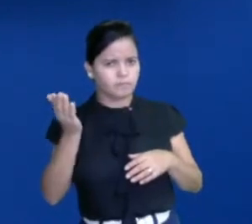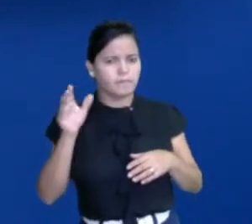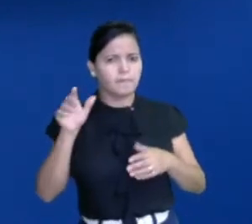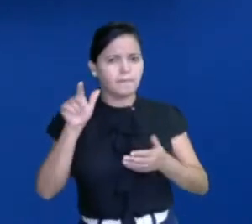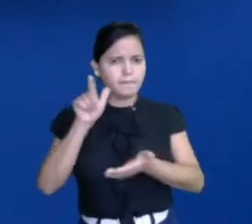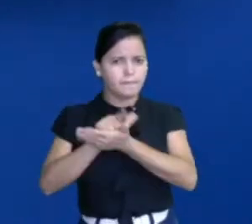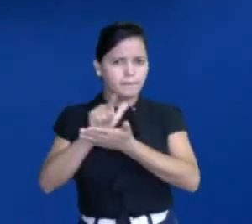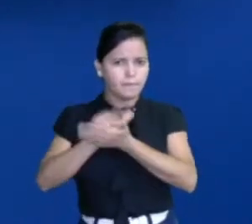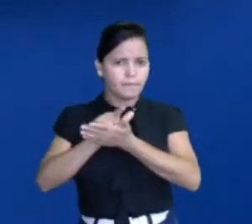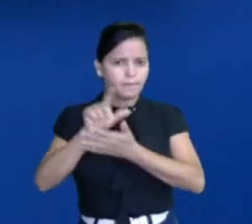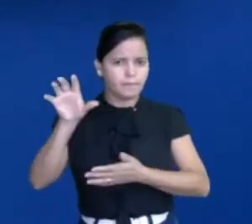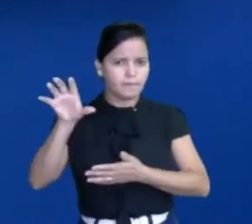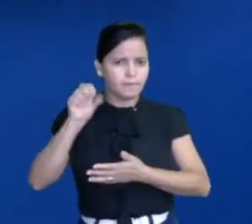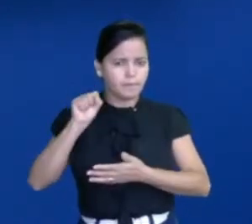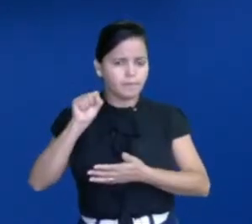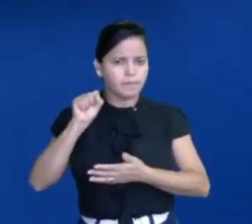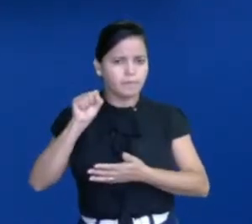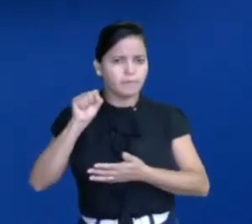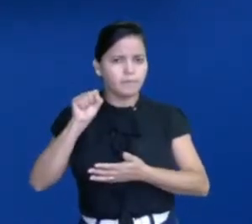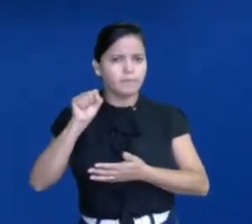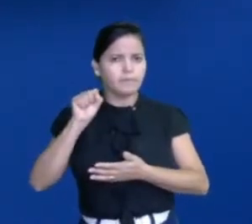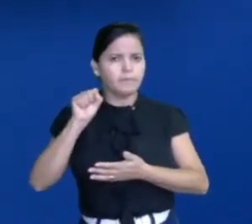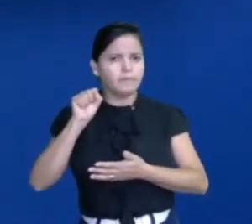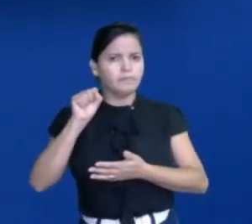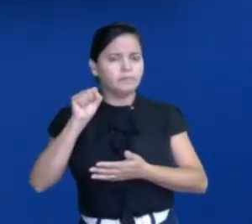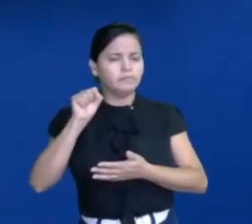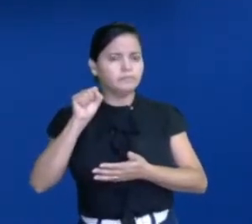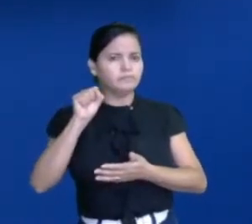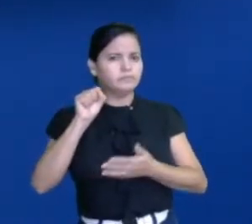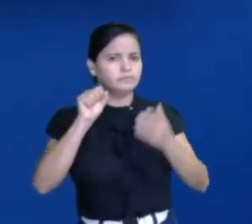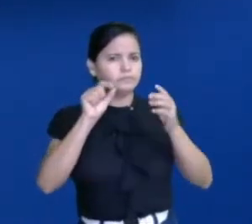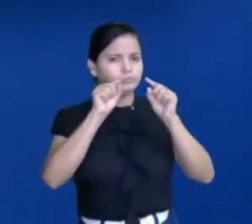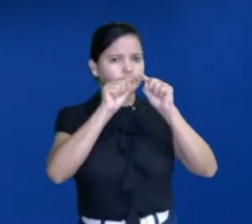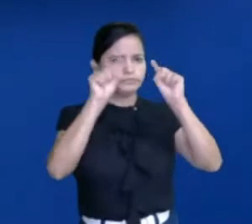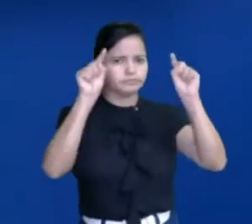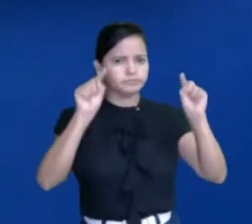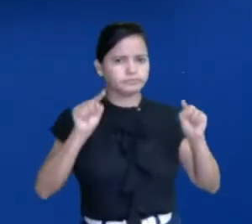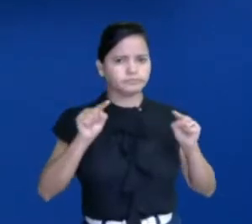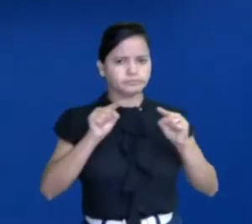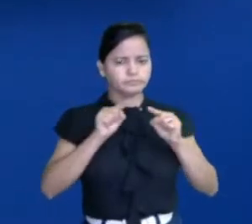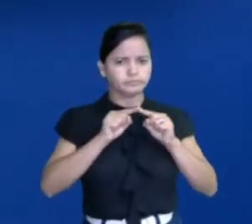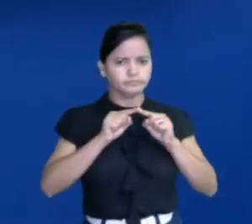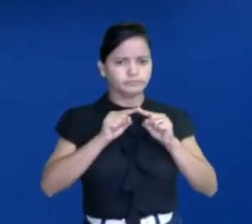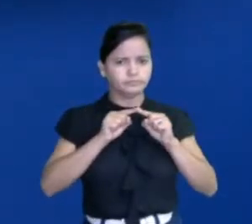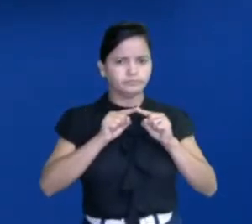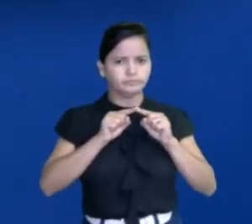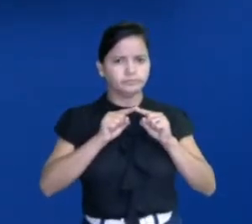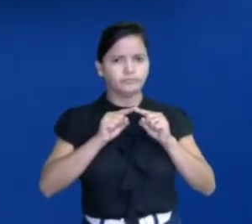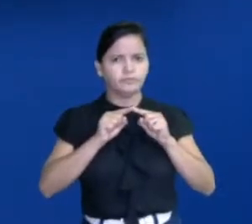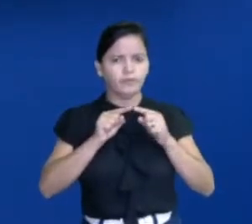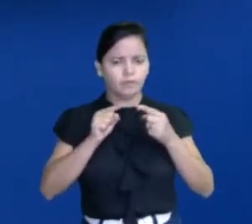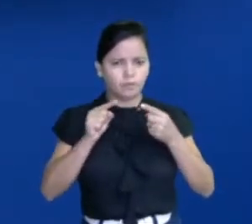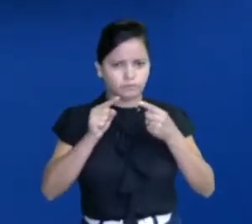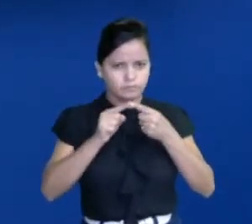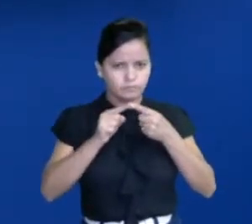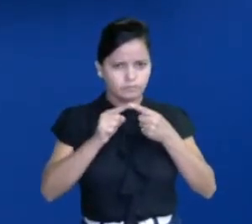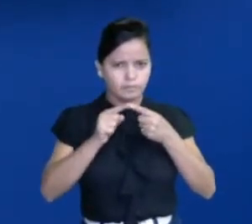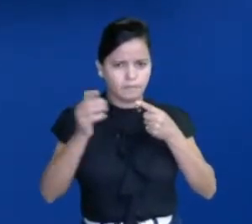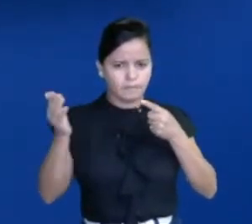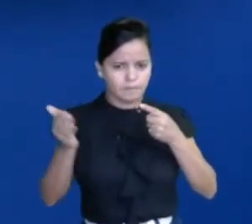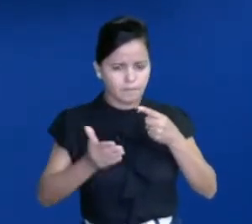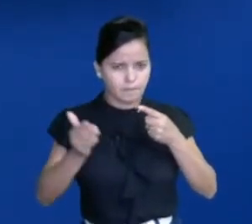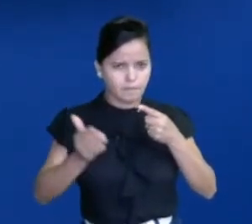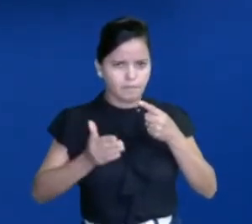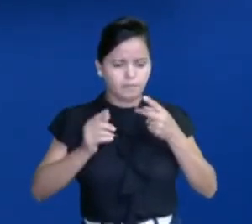papel e colocassem em um quadradinho, presente, passado e